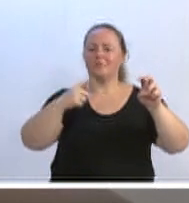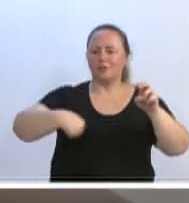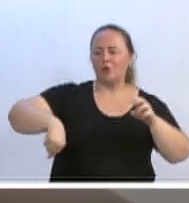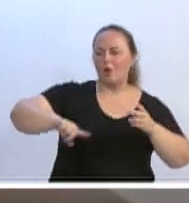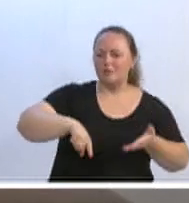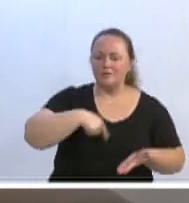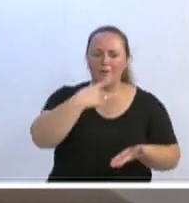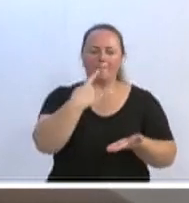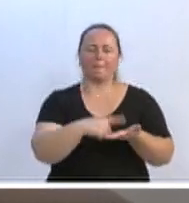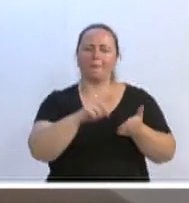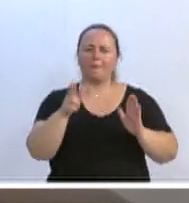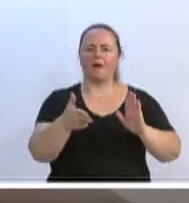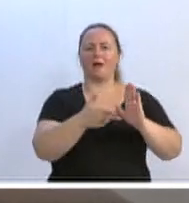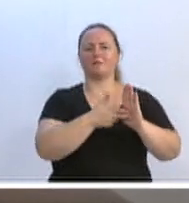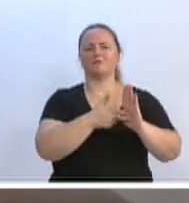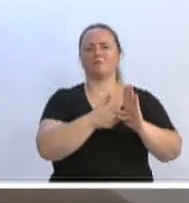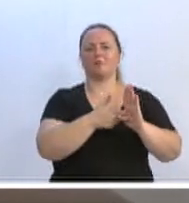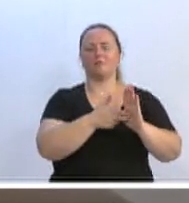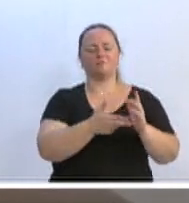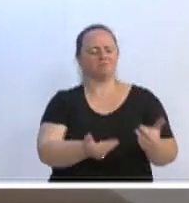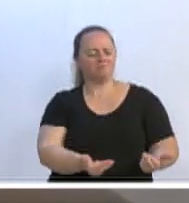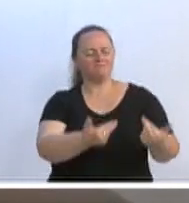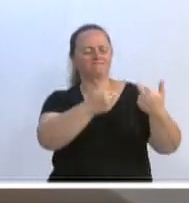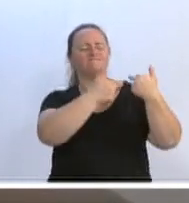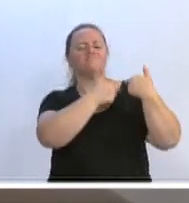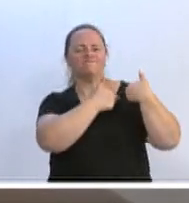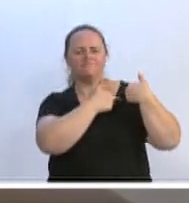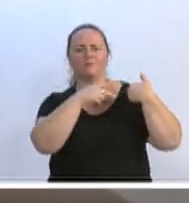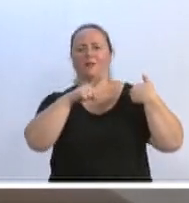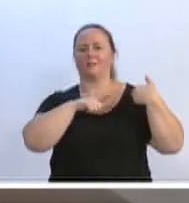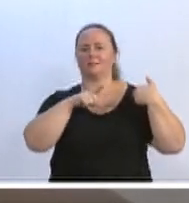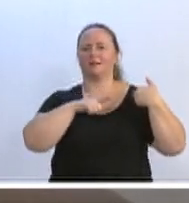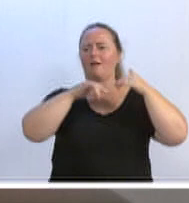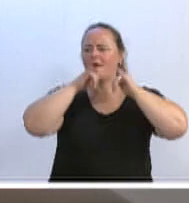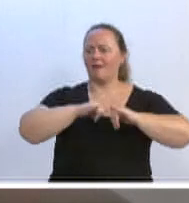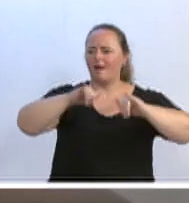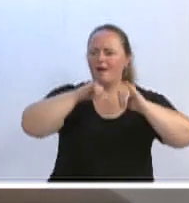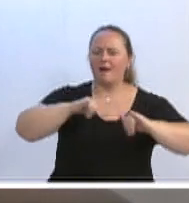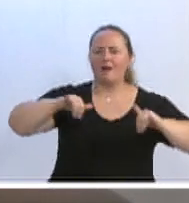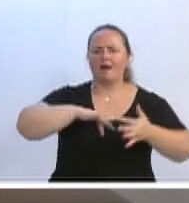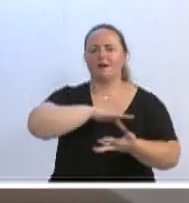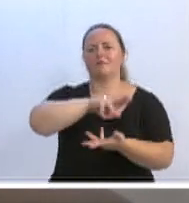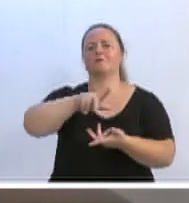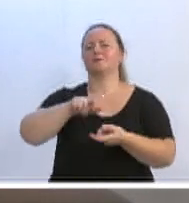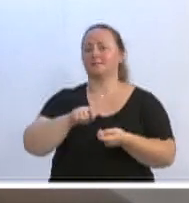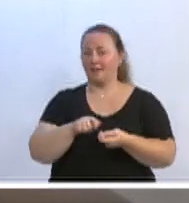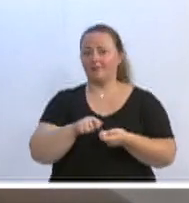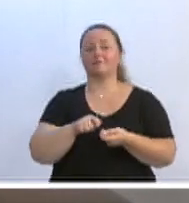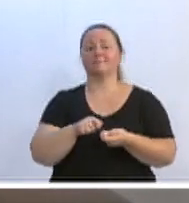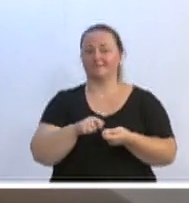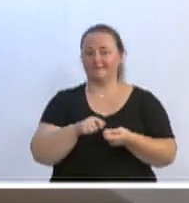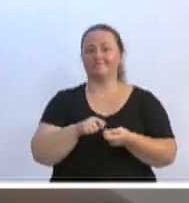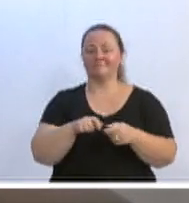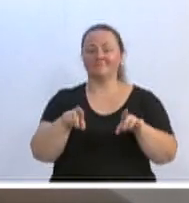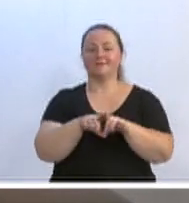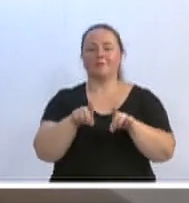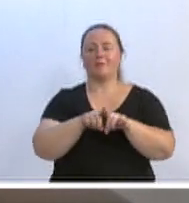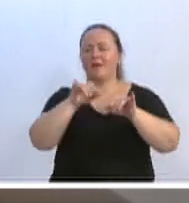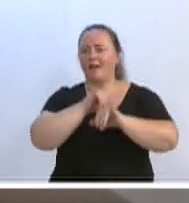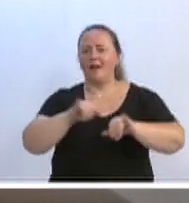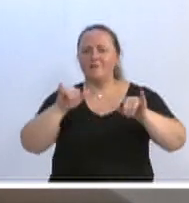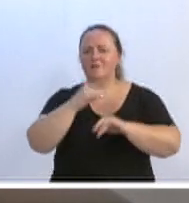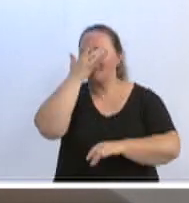comprometidos com esta responsabilidade de dizer ao mundo, de dizer a todos aqueles que nos